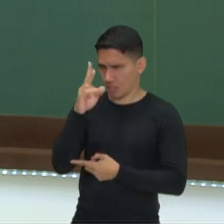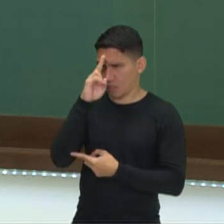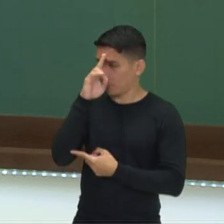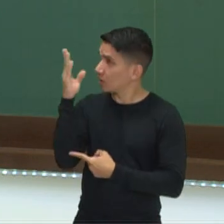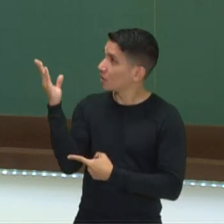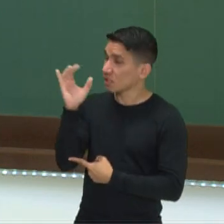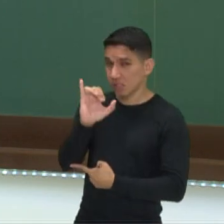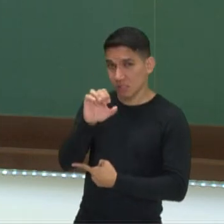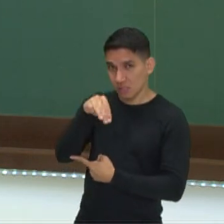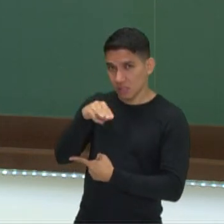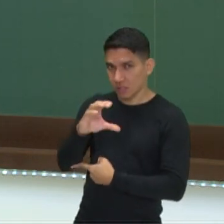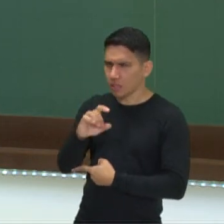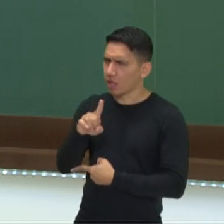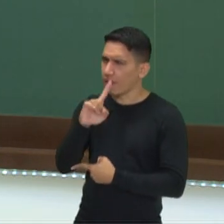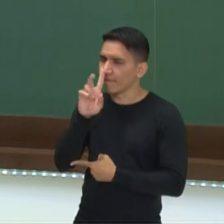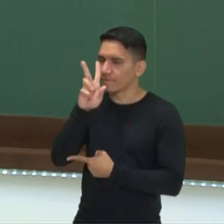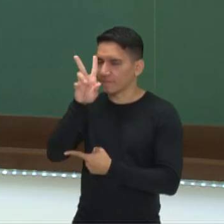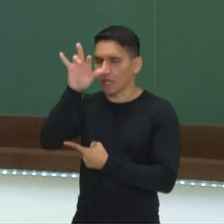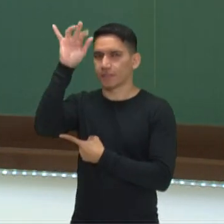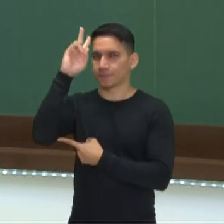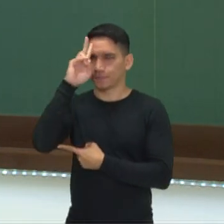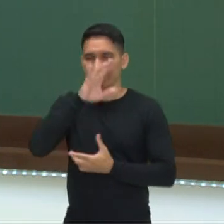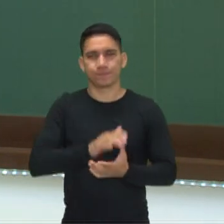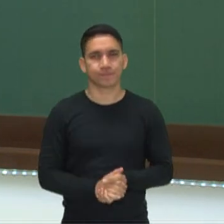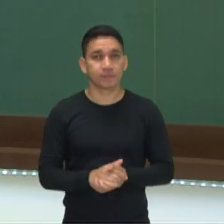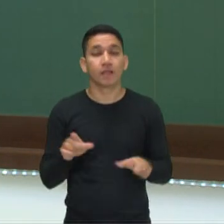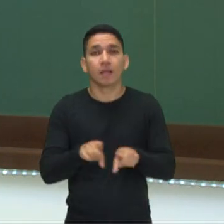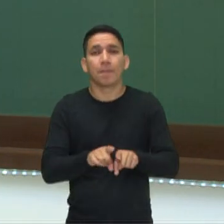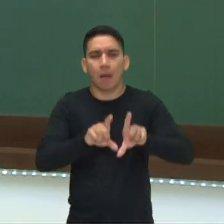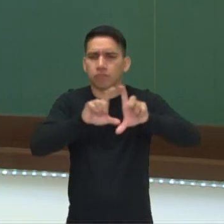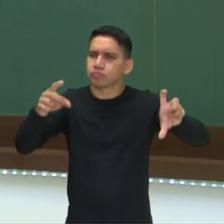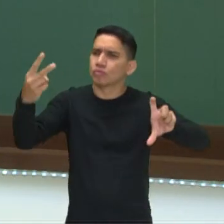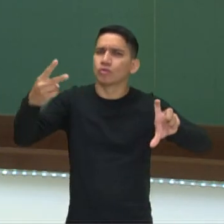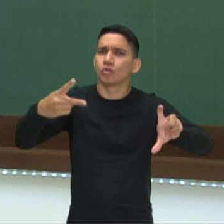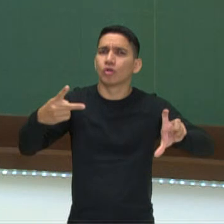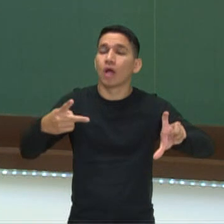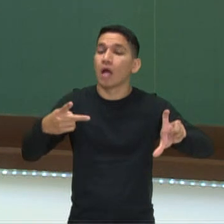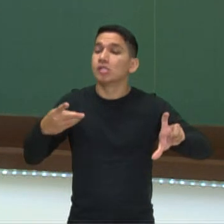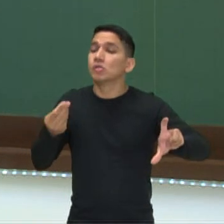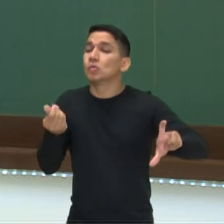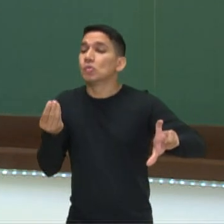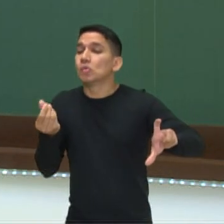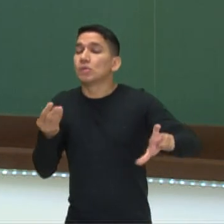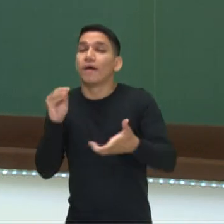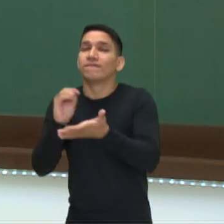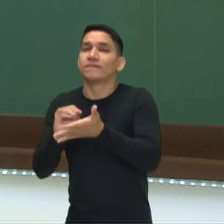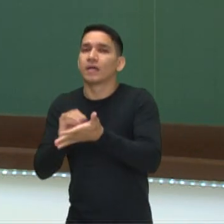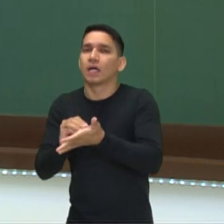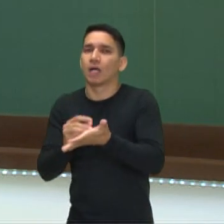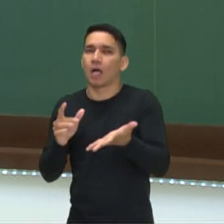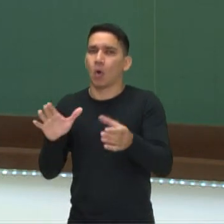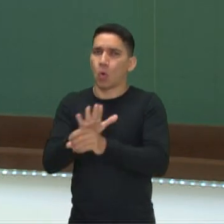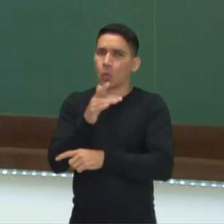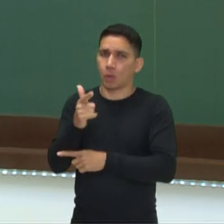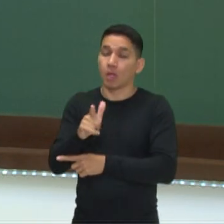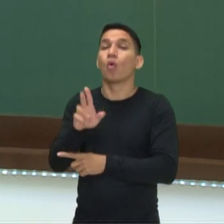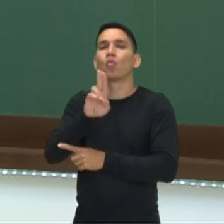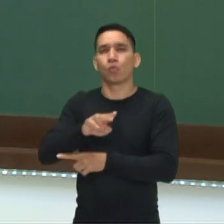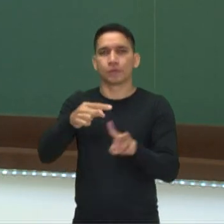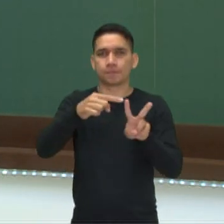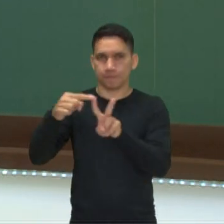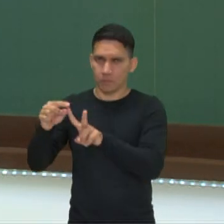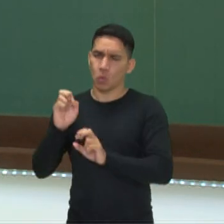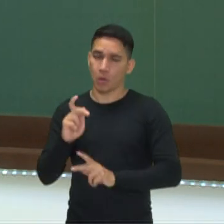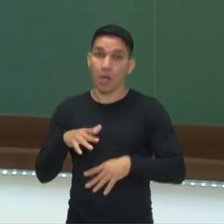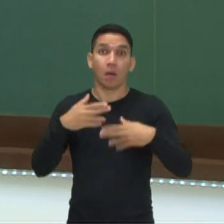IMC? Nós vamos lembrar. E resolver equações do segundo grau incompletas usando Bhaskara, ok? Como eu